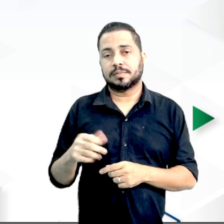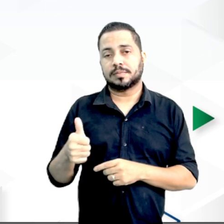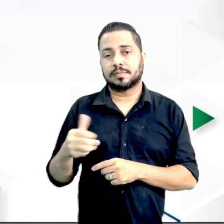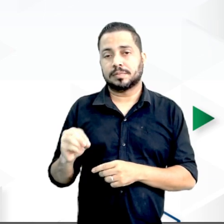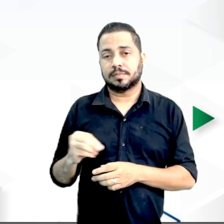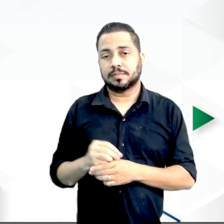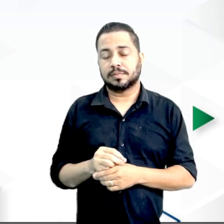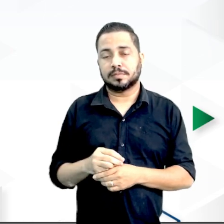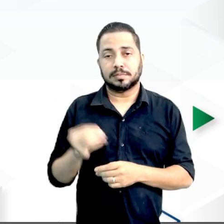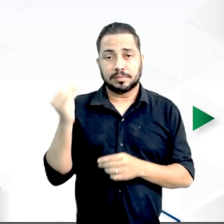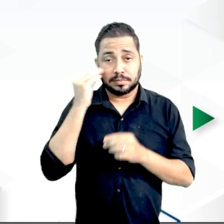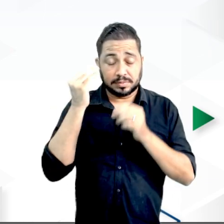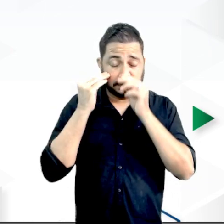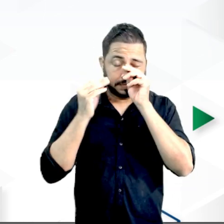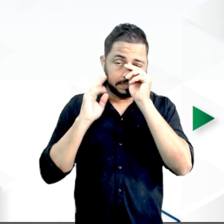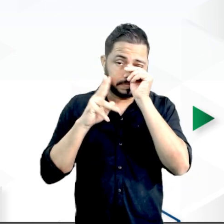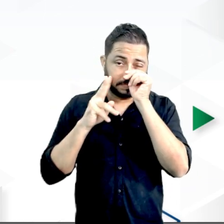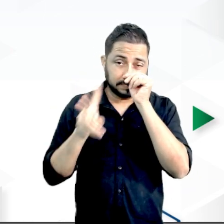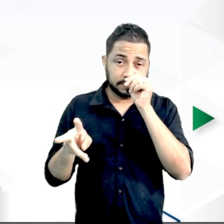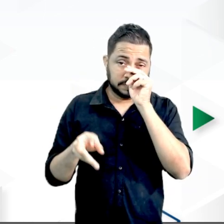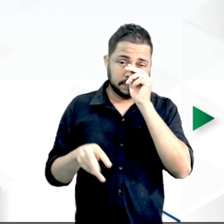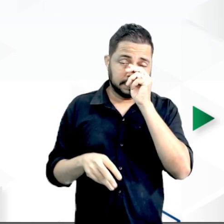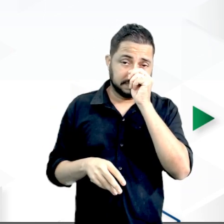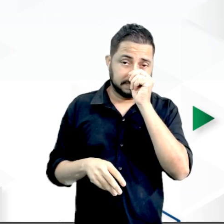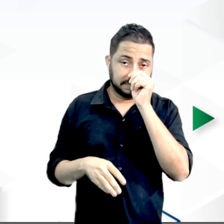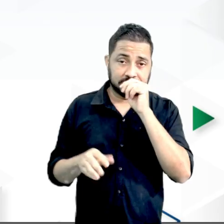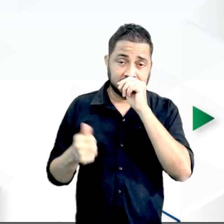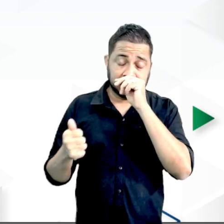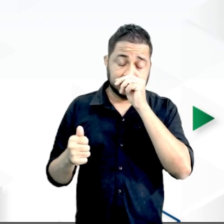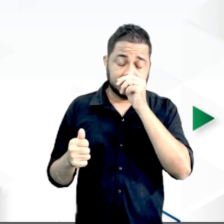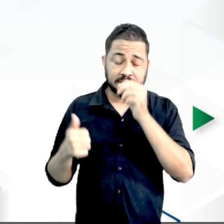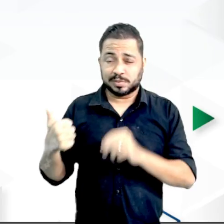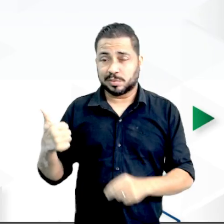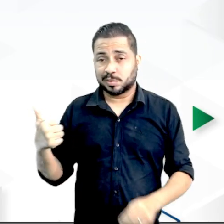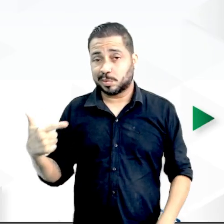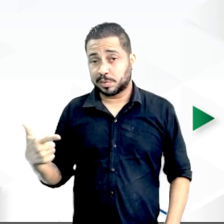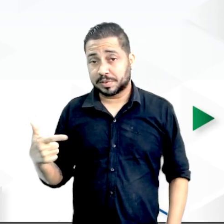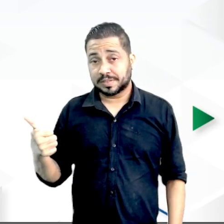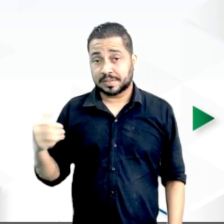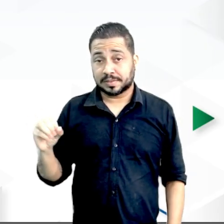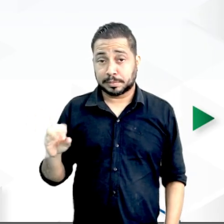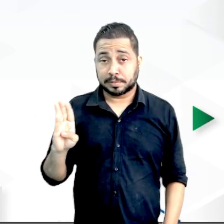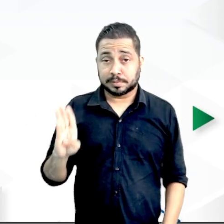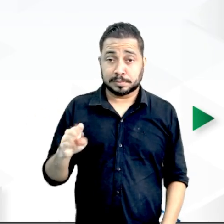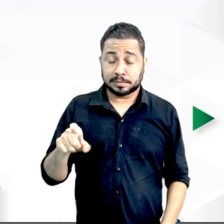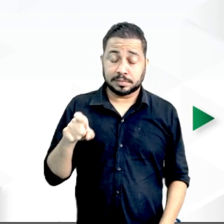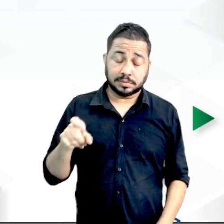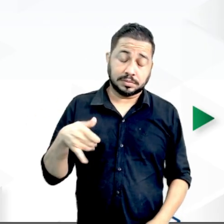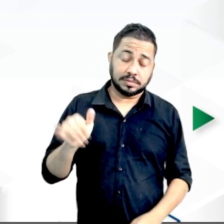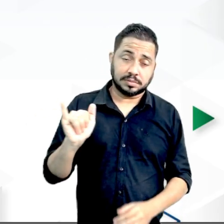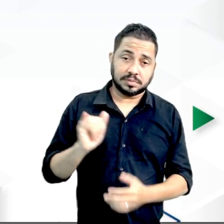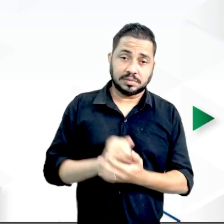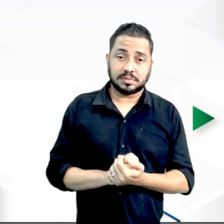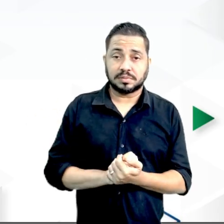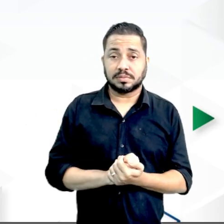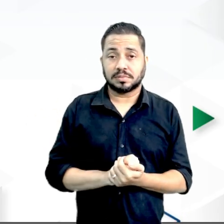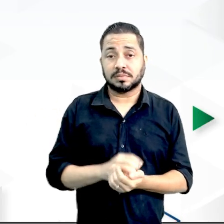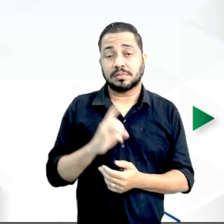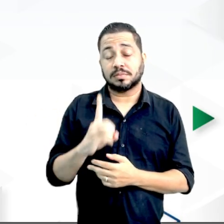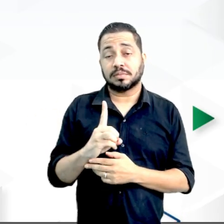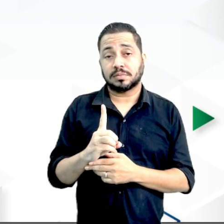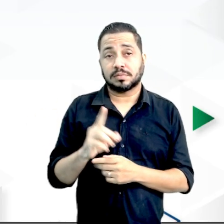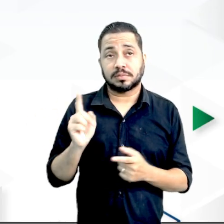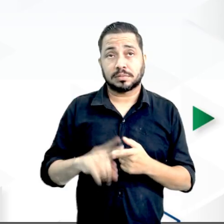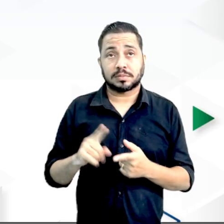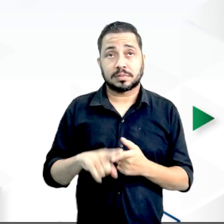10. Confere comigo? Vê aí comigo se não é. Ó, A é 12 e 10, B, que seria XY, e D, que